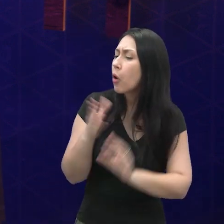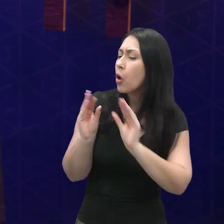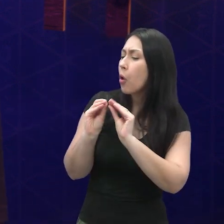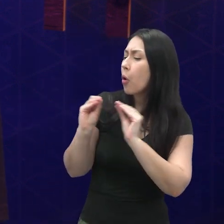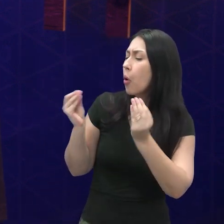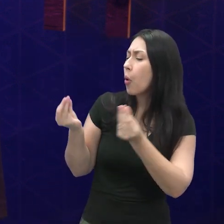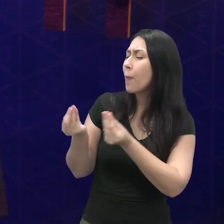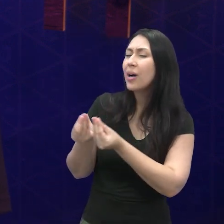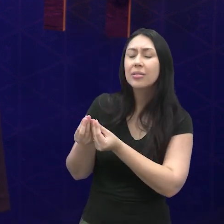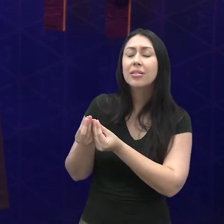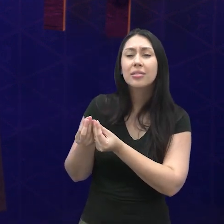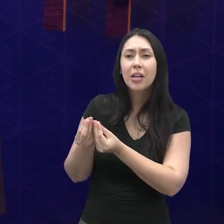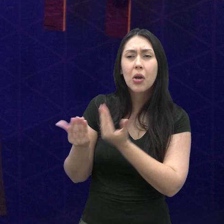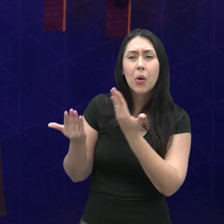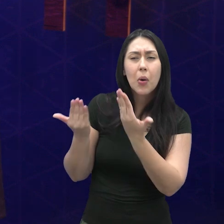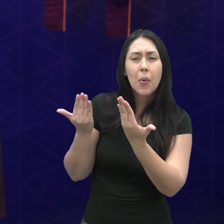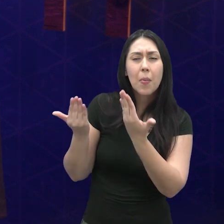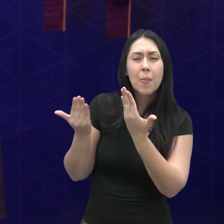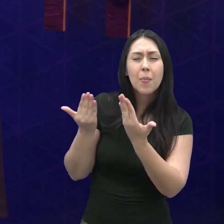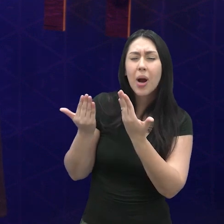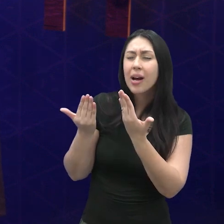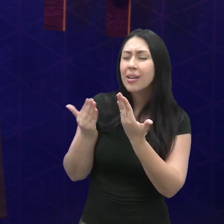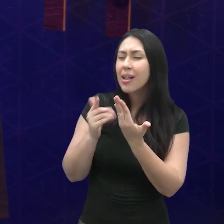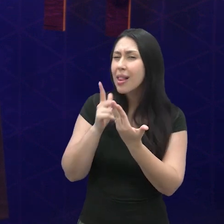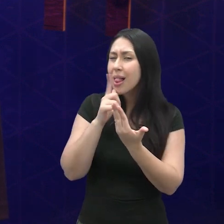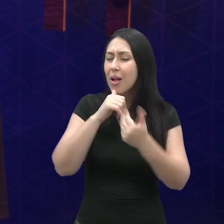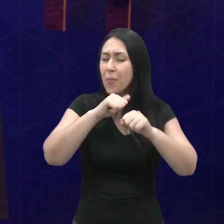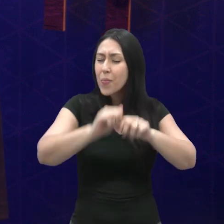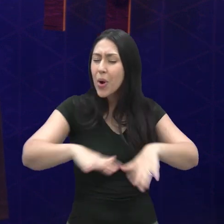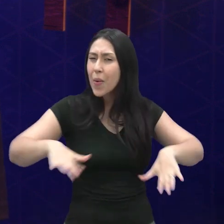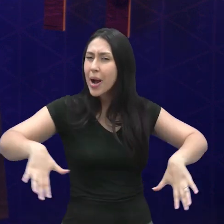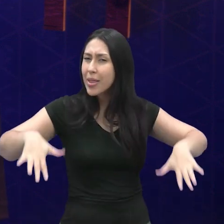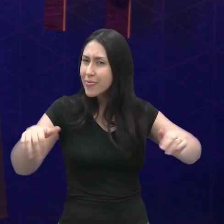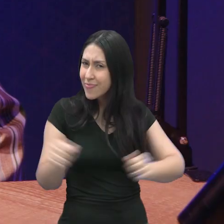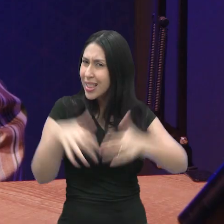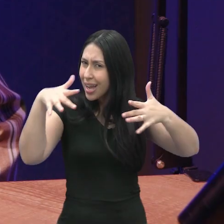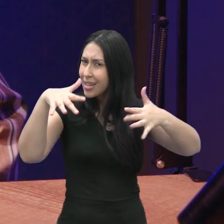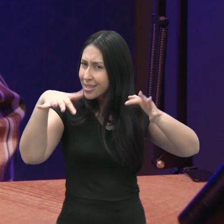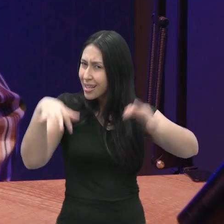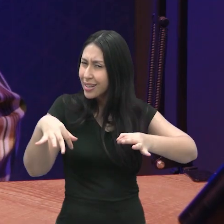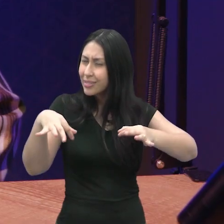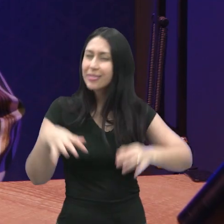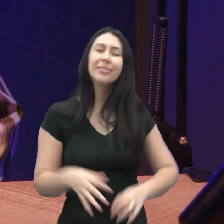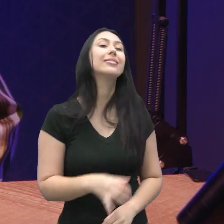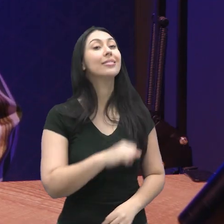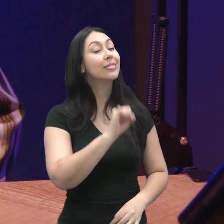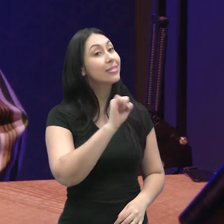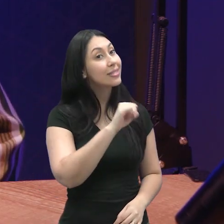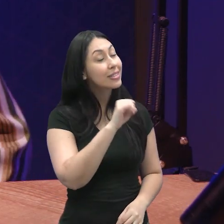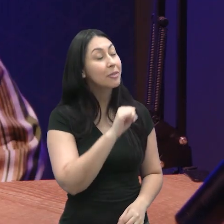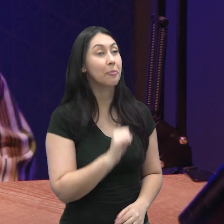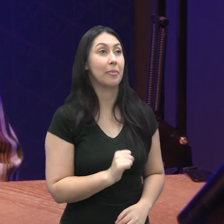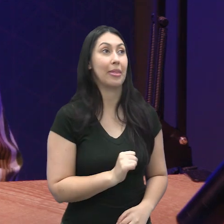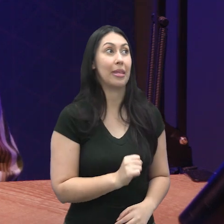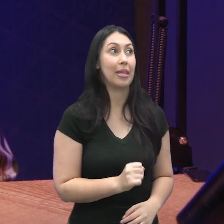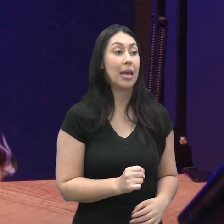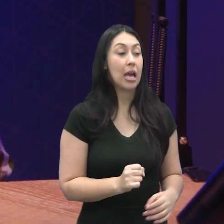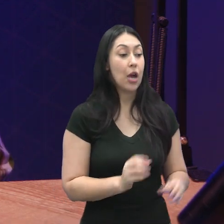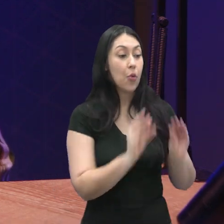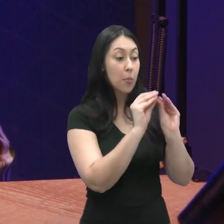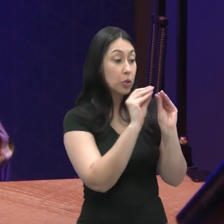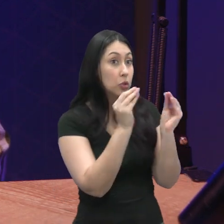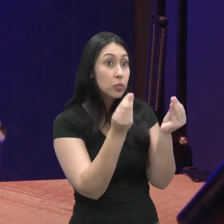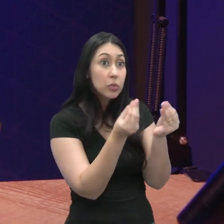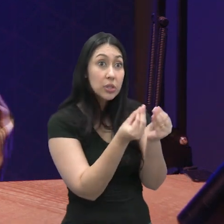A Substância, ele faz um paralelinho aí com a Fonte da Juventude também, né? Muito, né? Como se a substância, né,